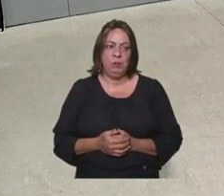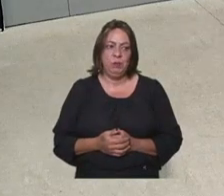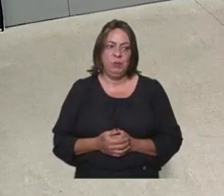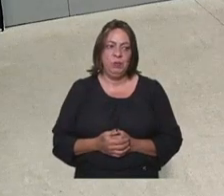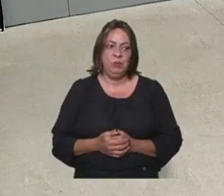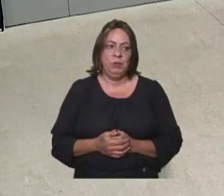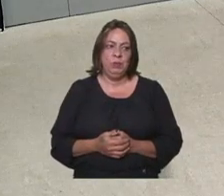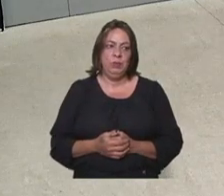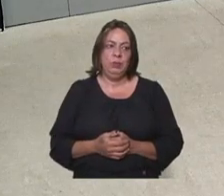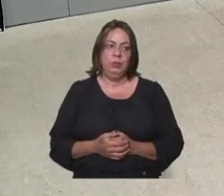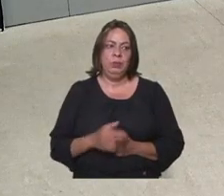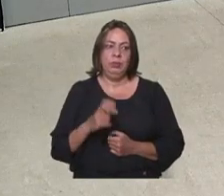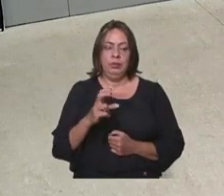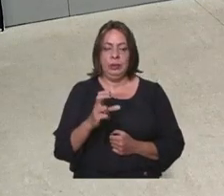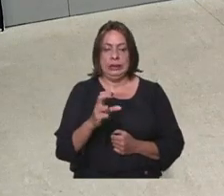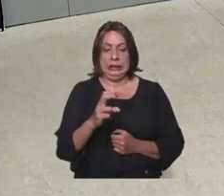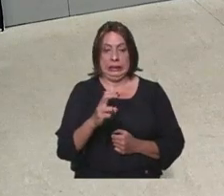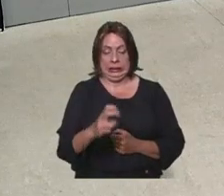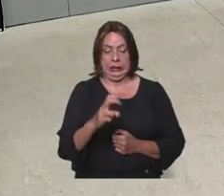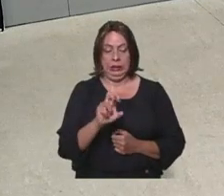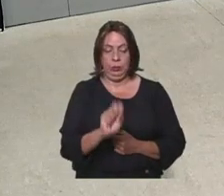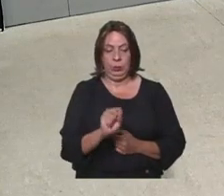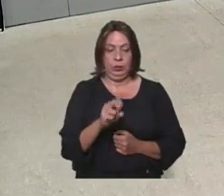27, 58,